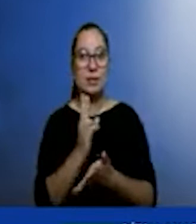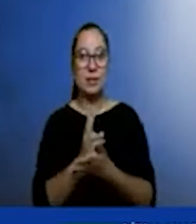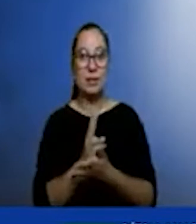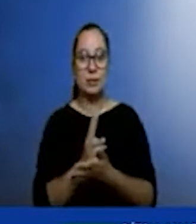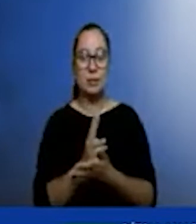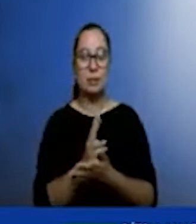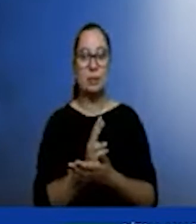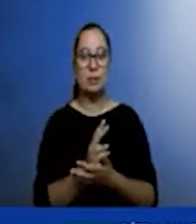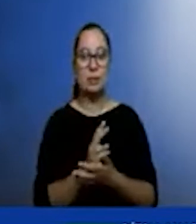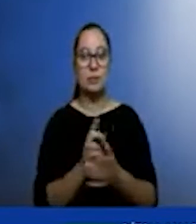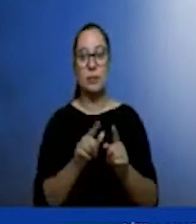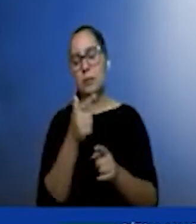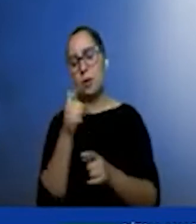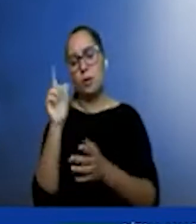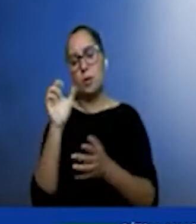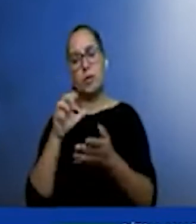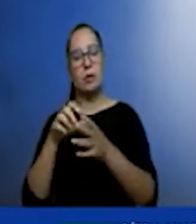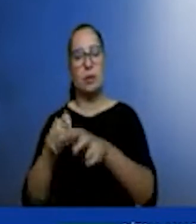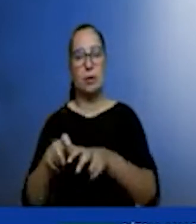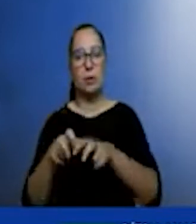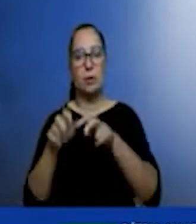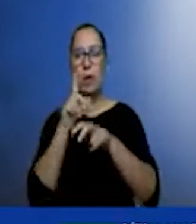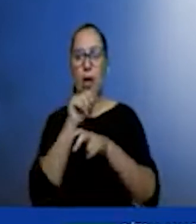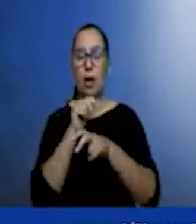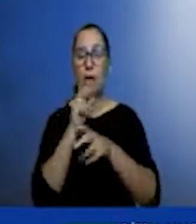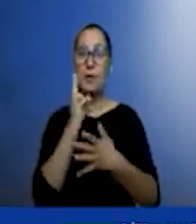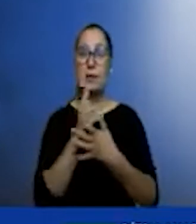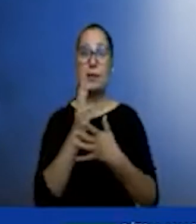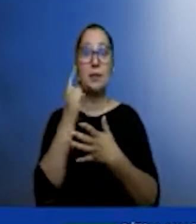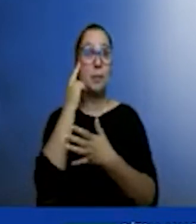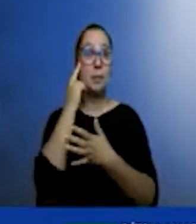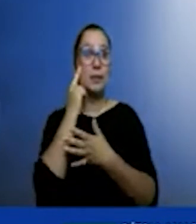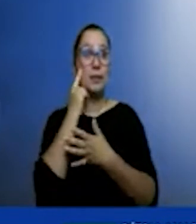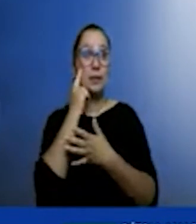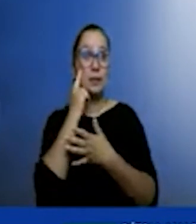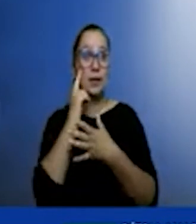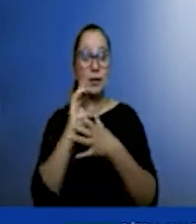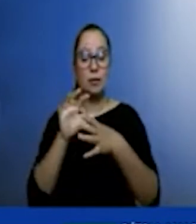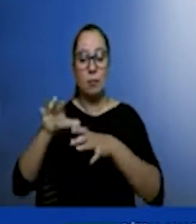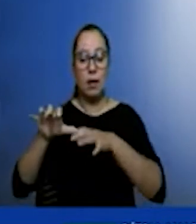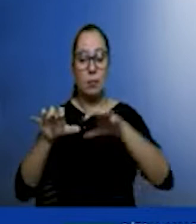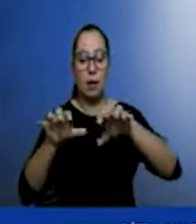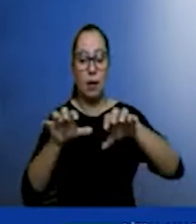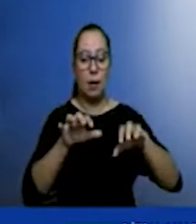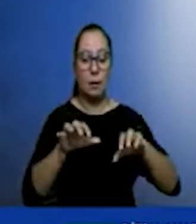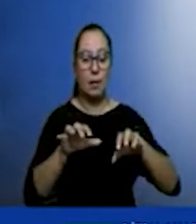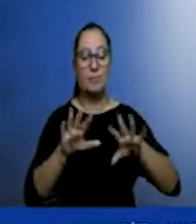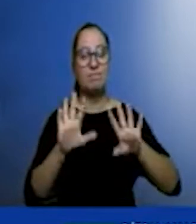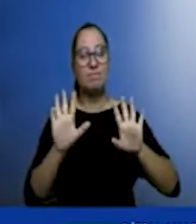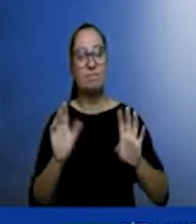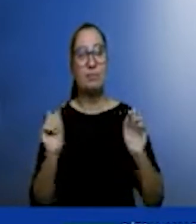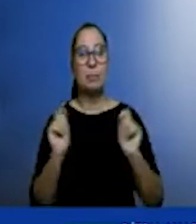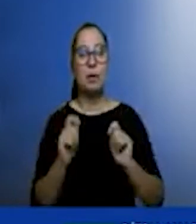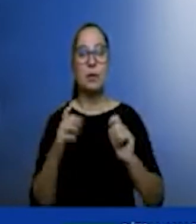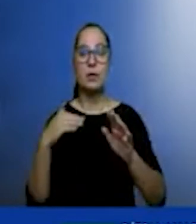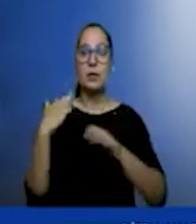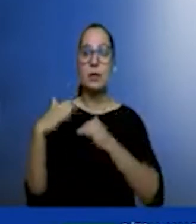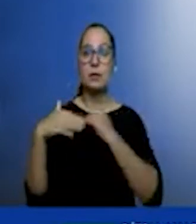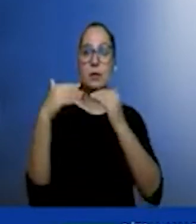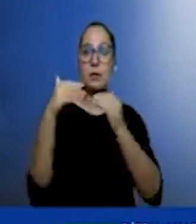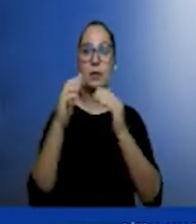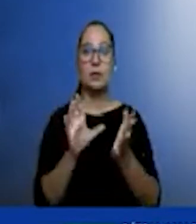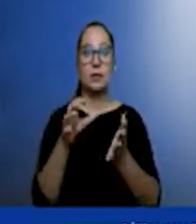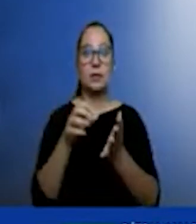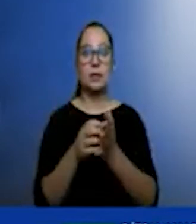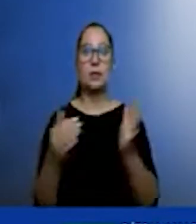que agricultura, água, eles sempre foram pensados como silos. E isso permitiu o desenvolvimento do setor até